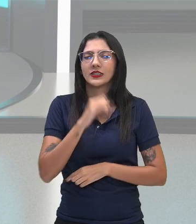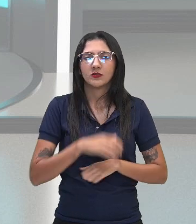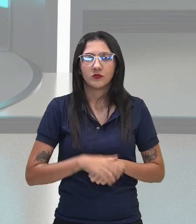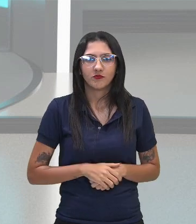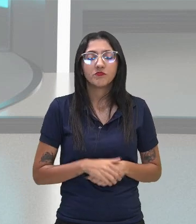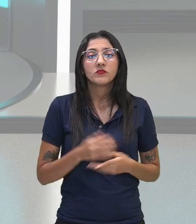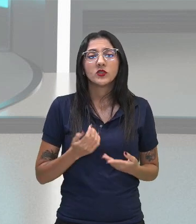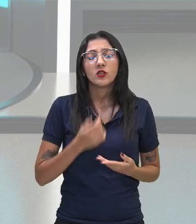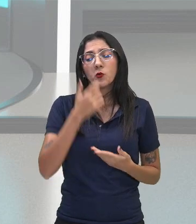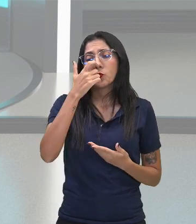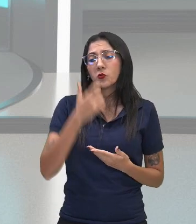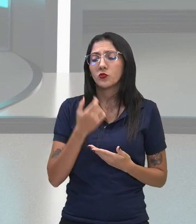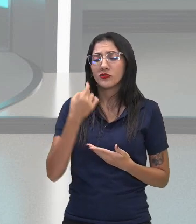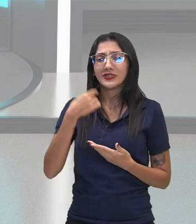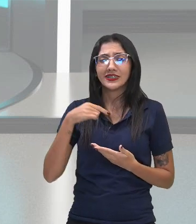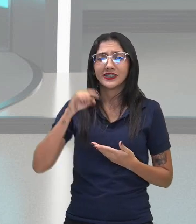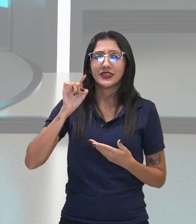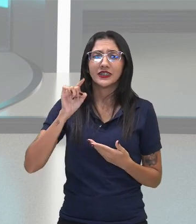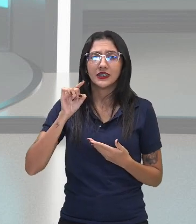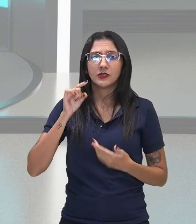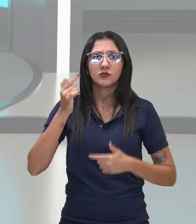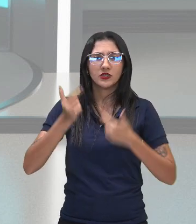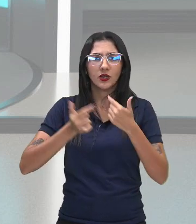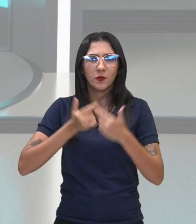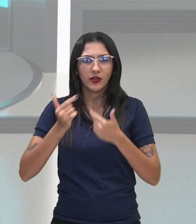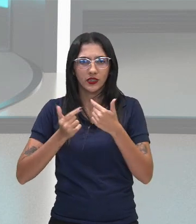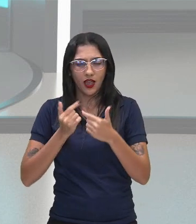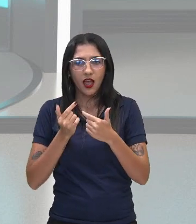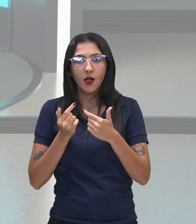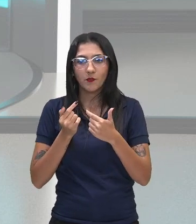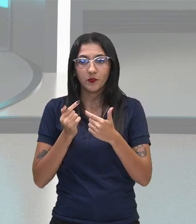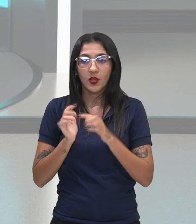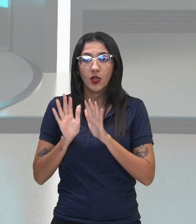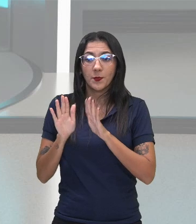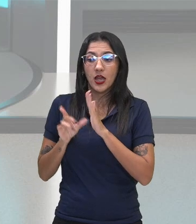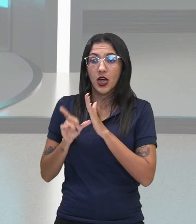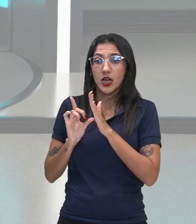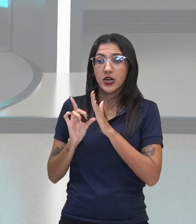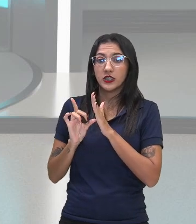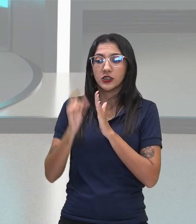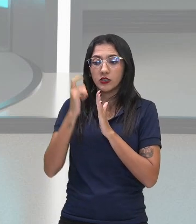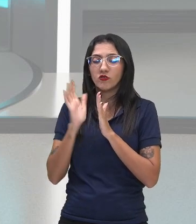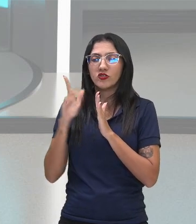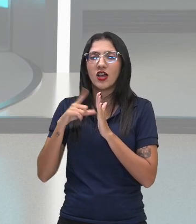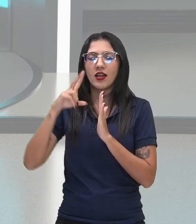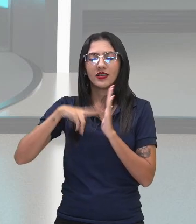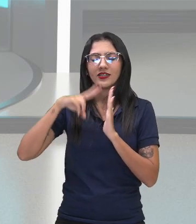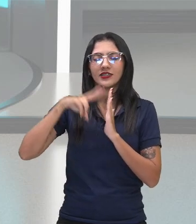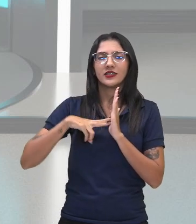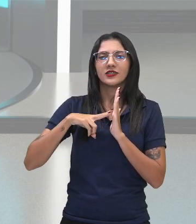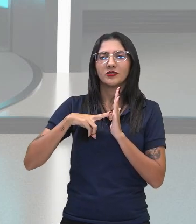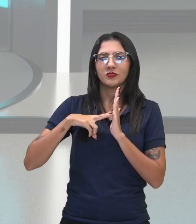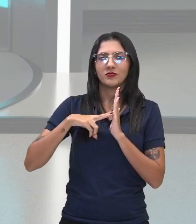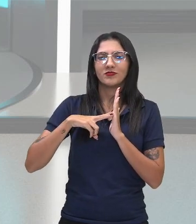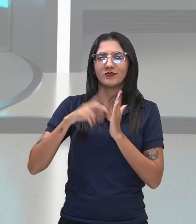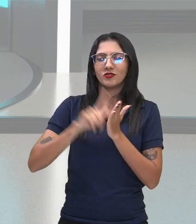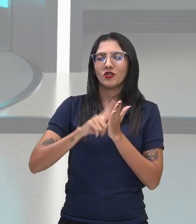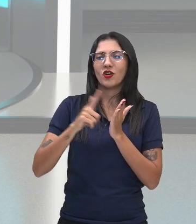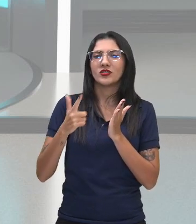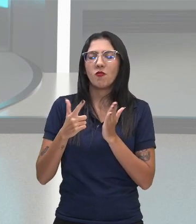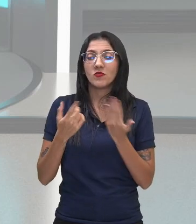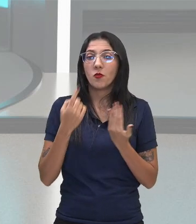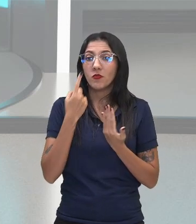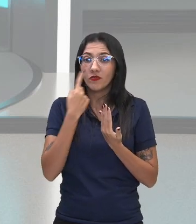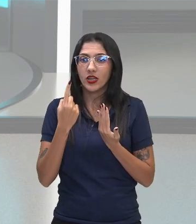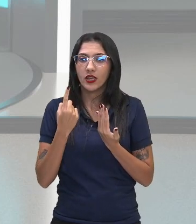para trabalhar, já lera o jornal de hoje. Então, você percebe que tem aí uma